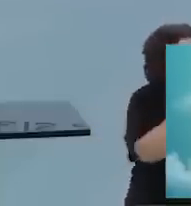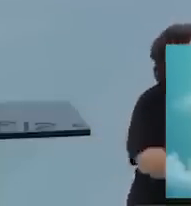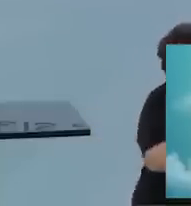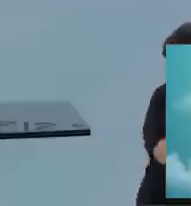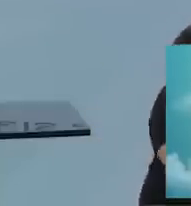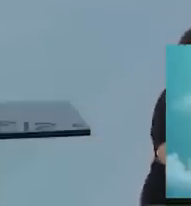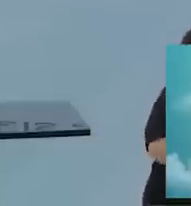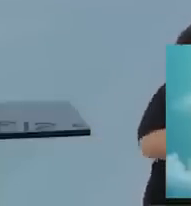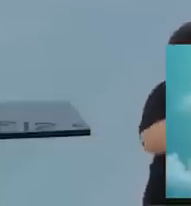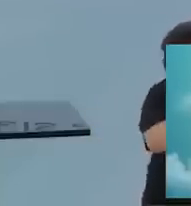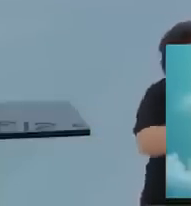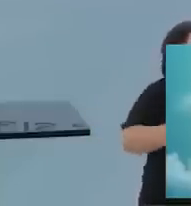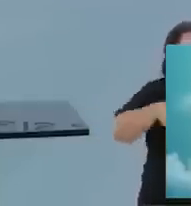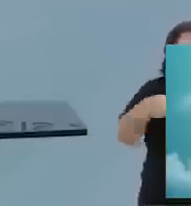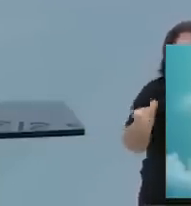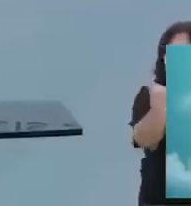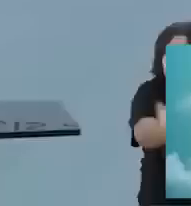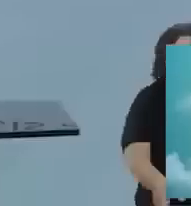da paz.